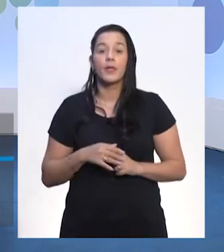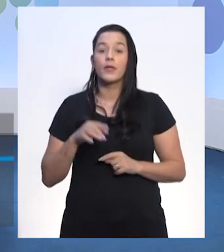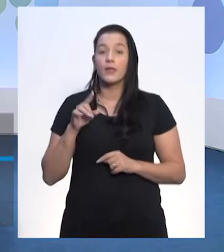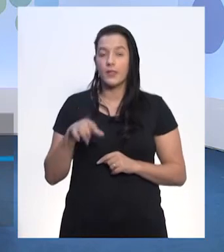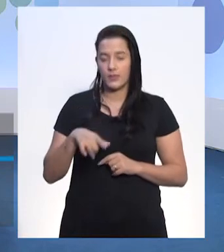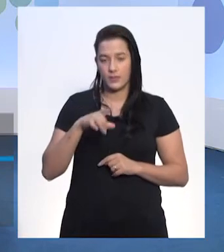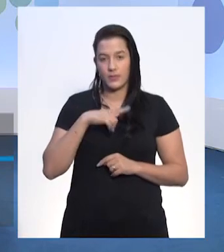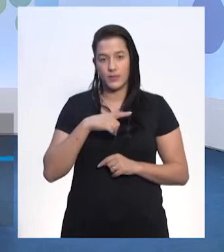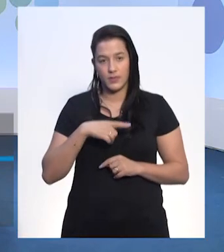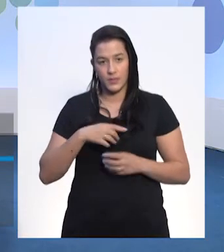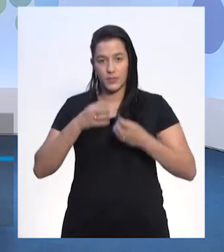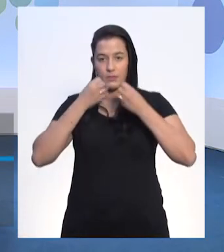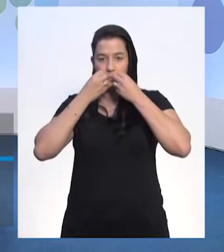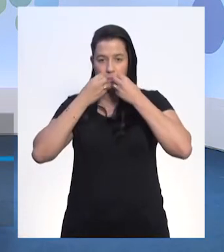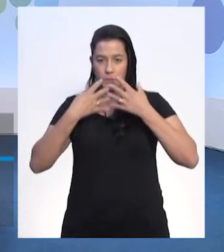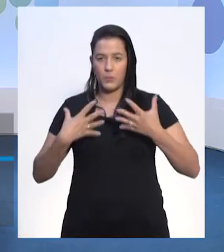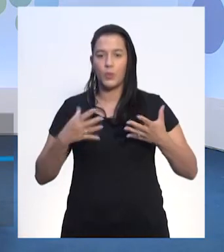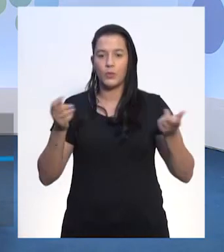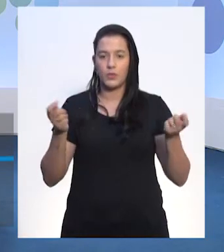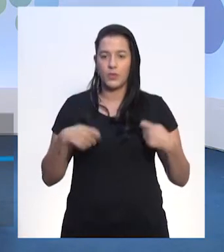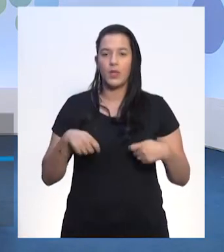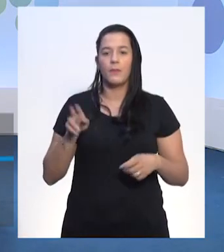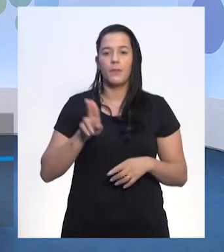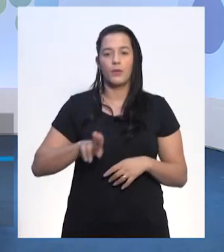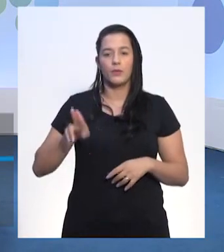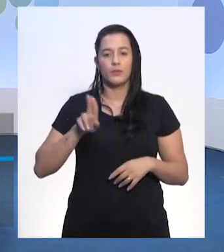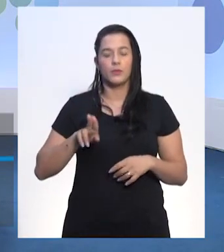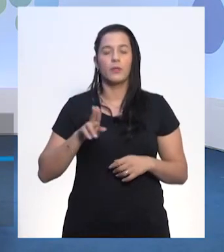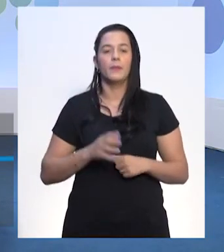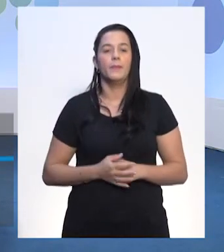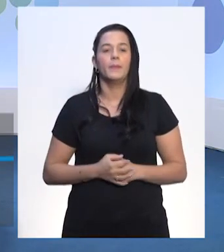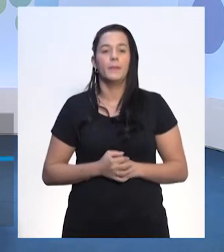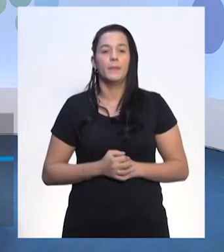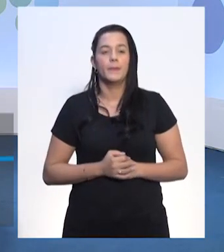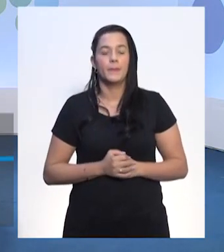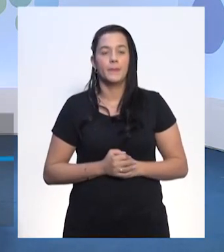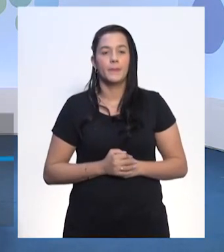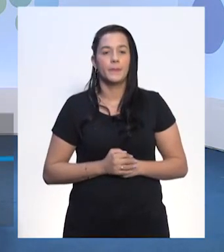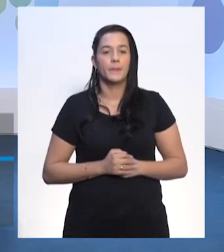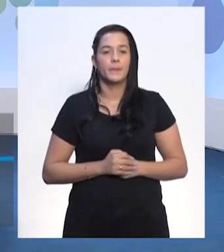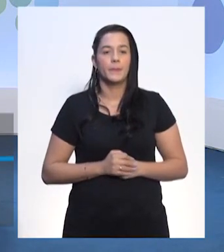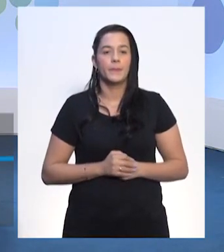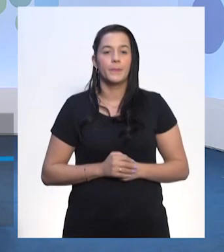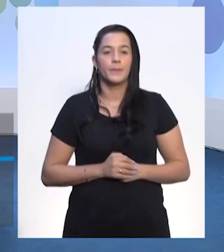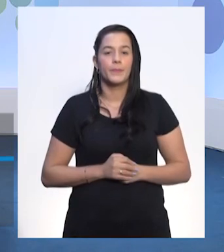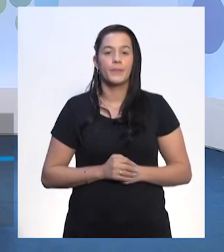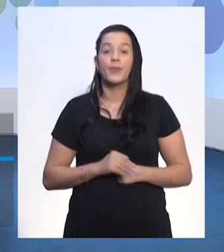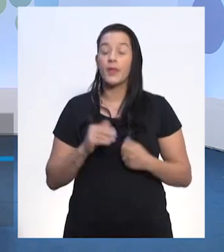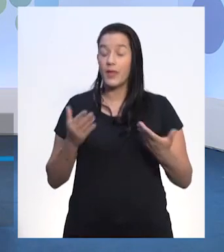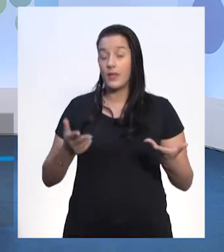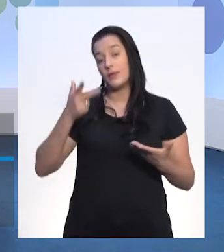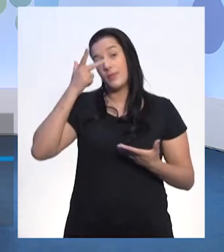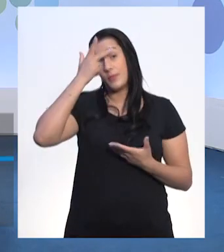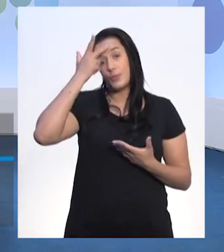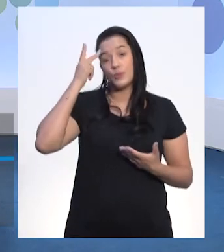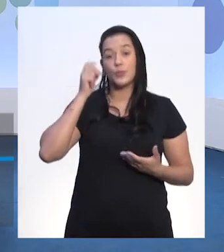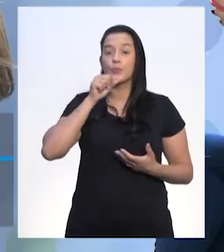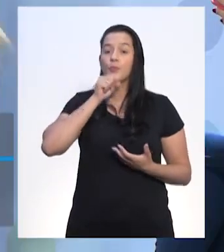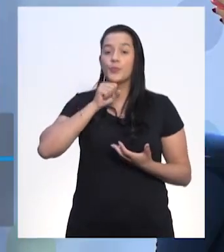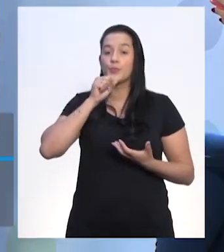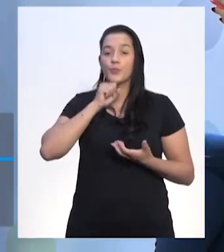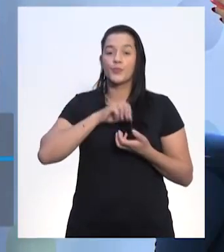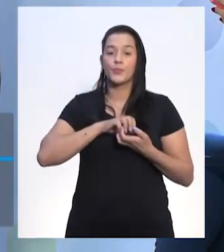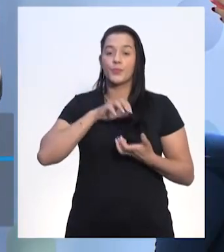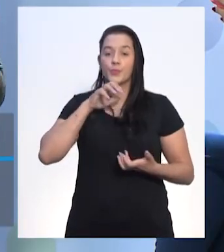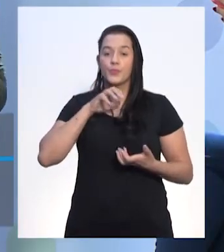bom estado. Bom. Estado de conservação, bom. Bom. Ok. E são os idosos.